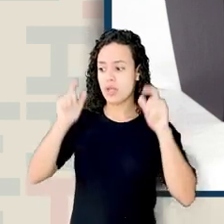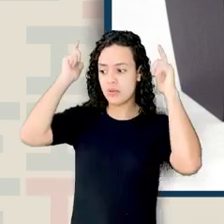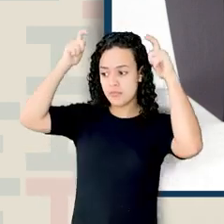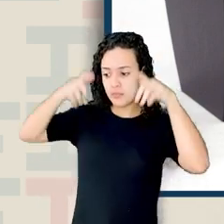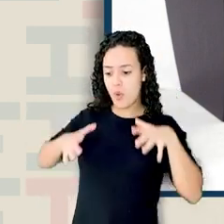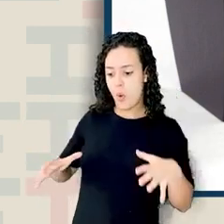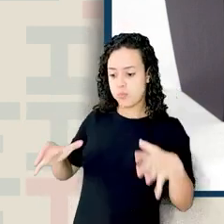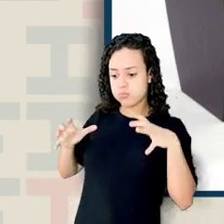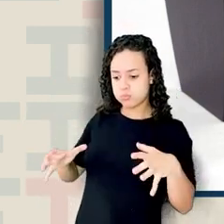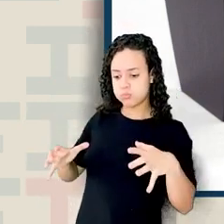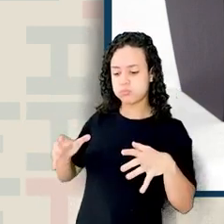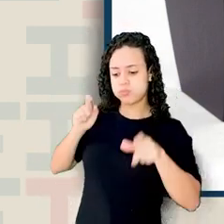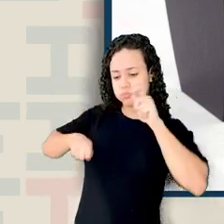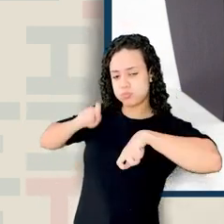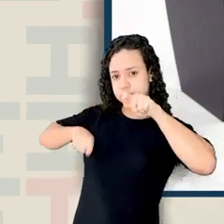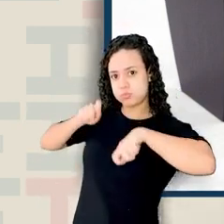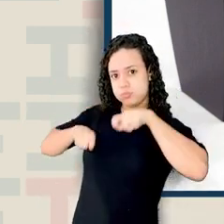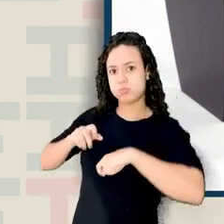e